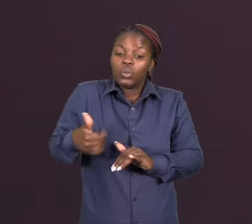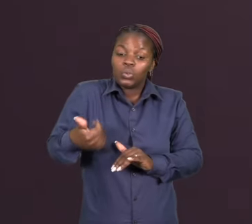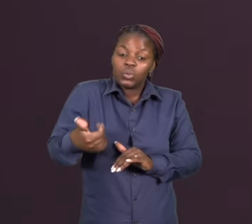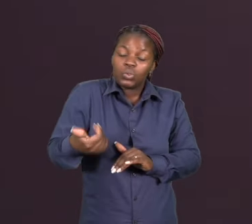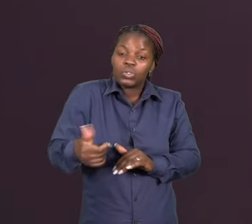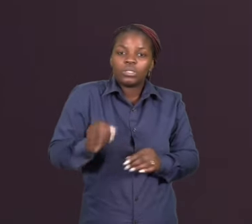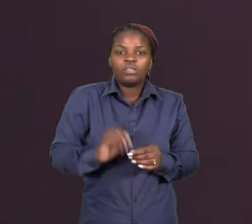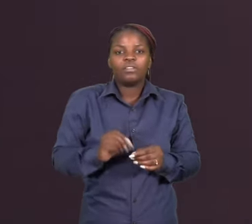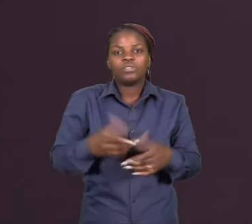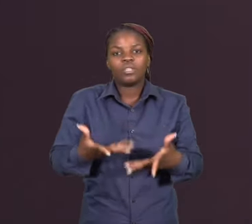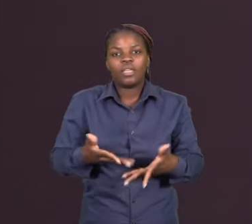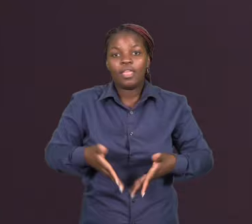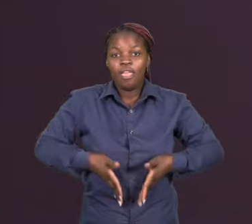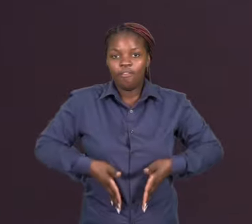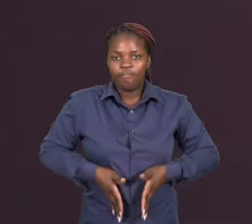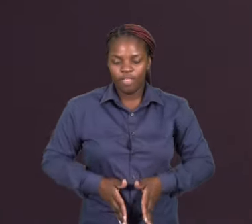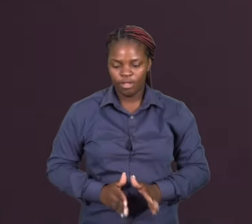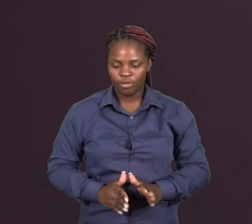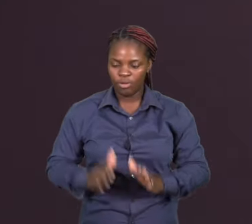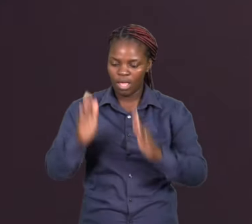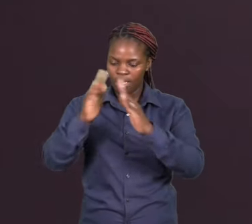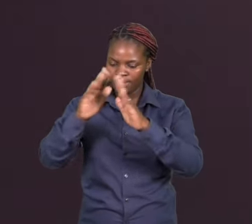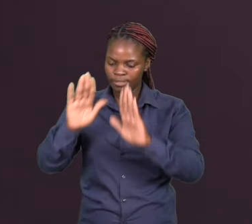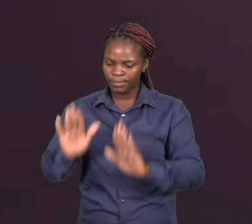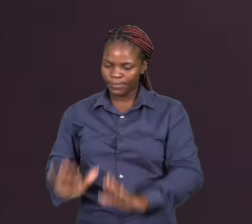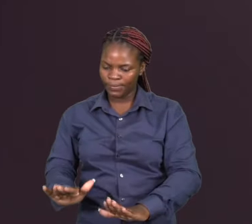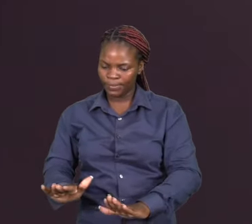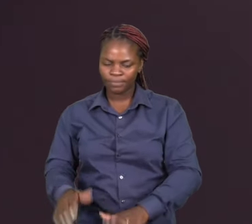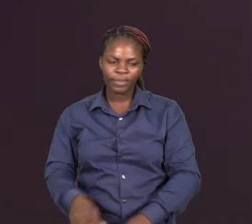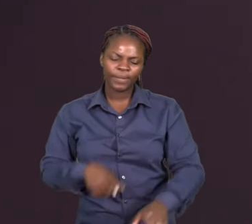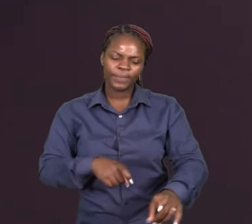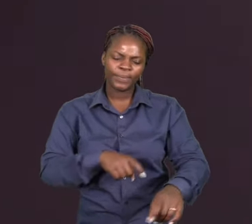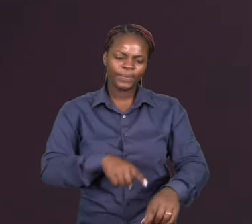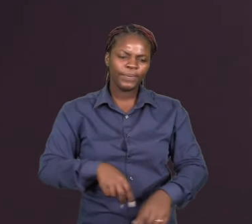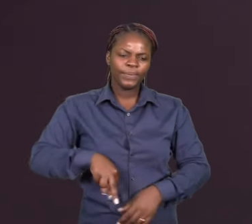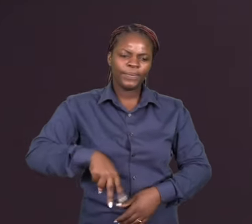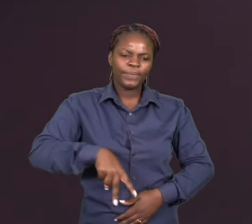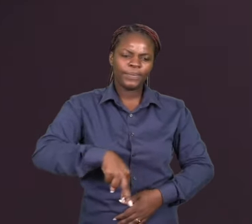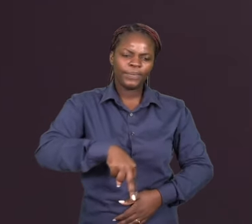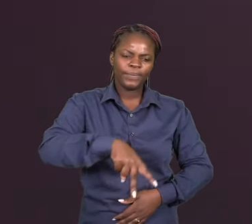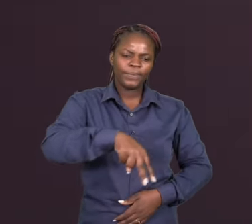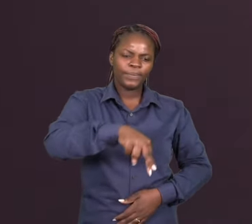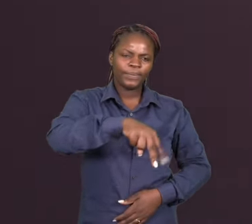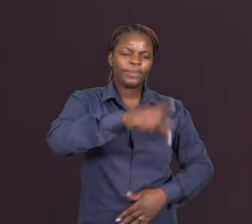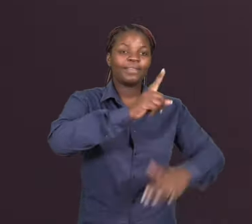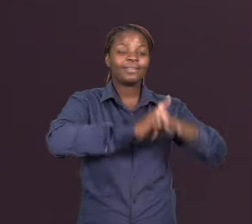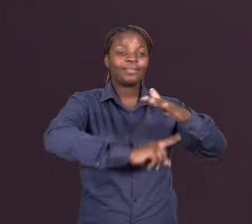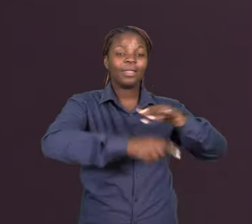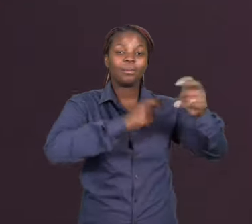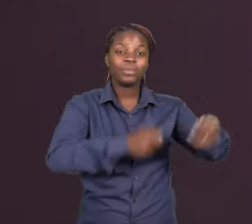seus filhos nas suas aldeias nas suas vilas e percorrer distâncias para machambas que distam quilómetros